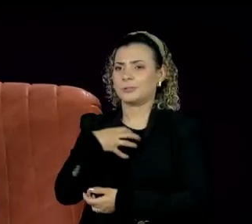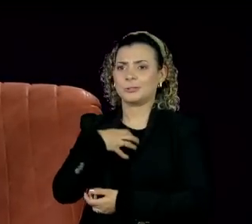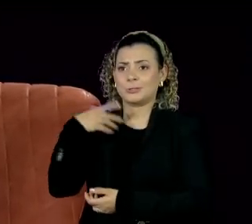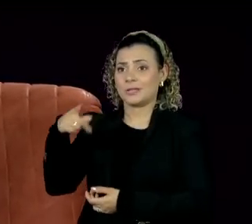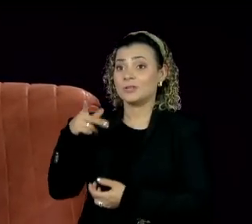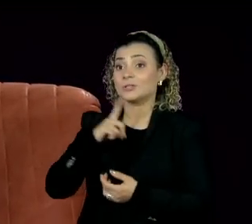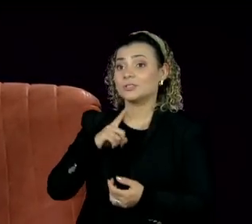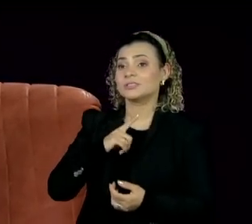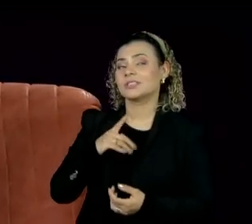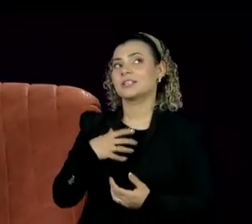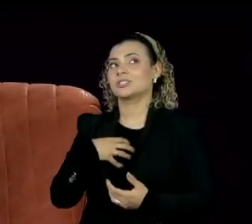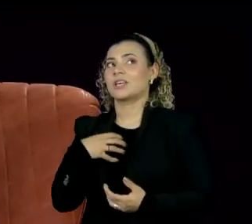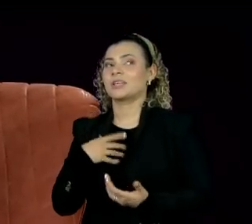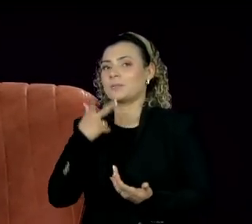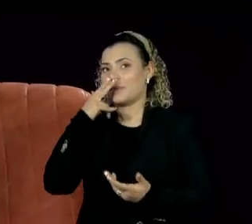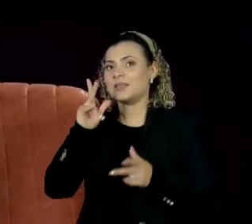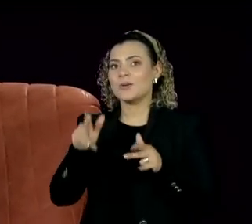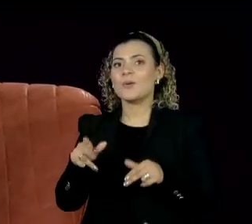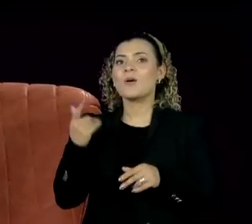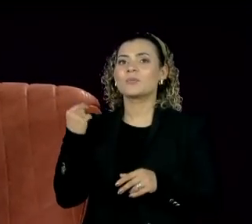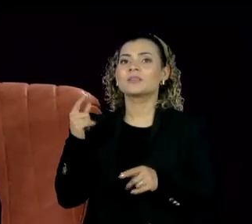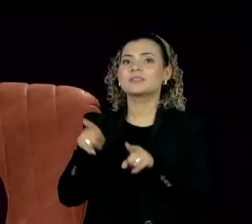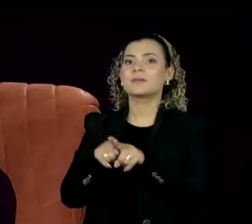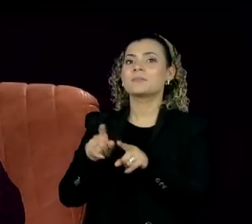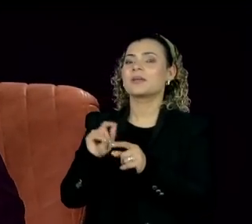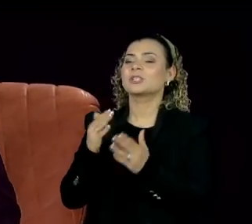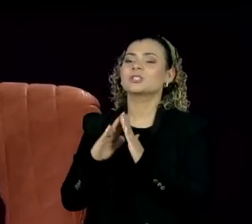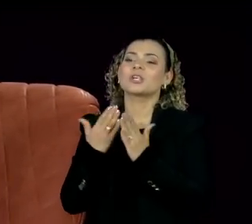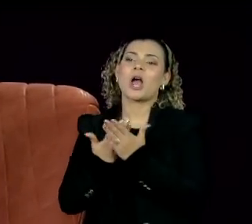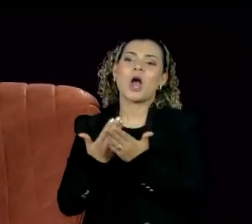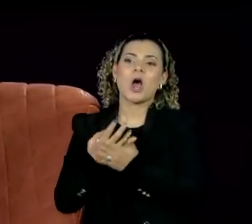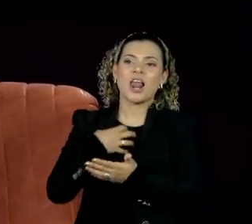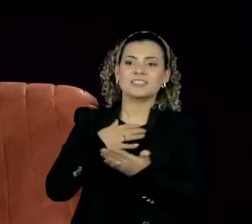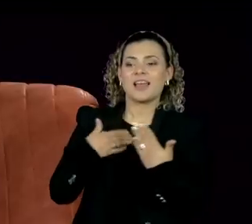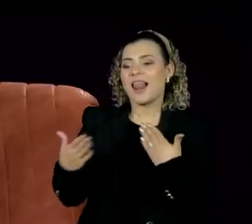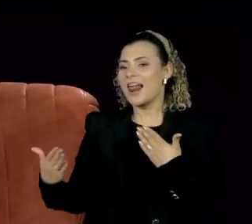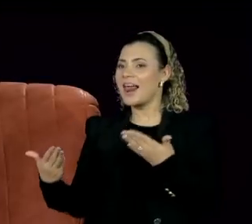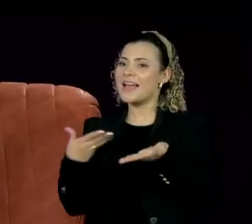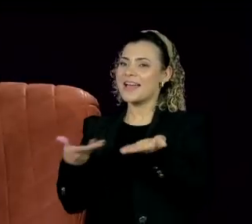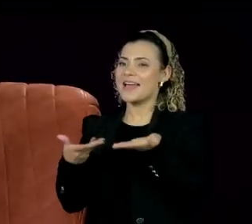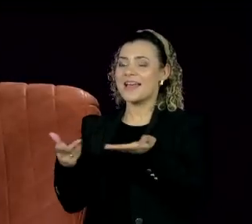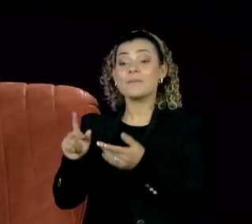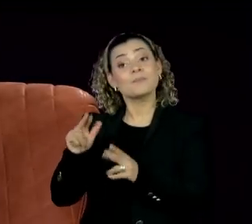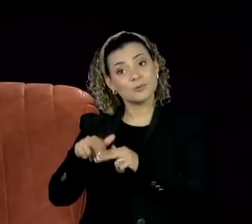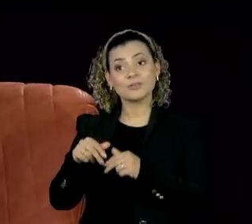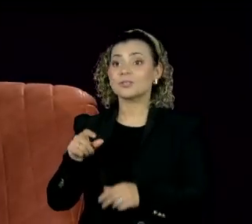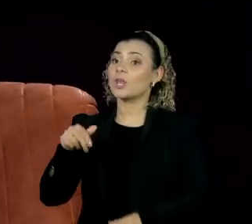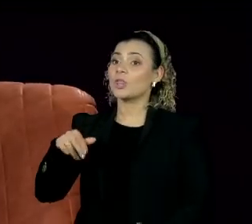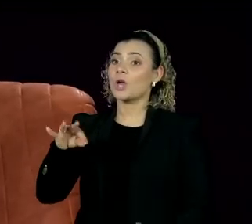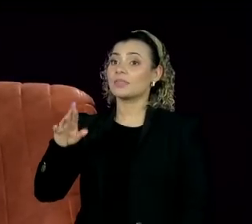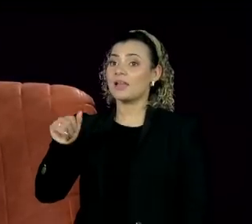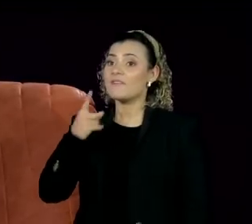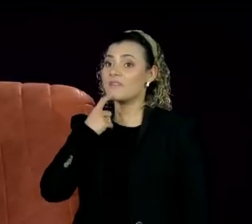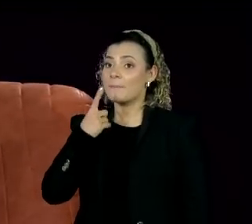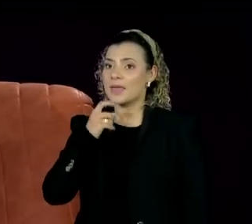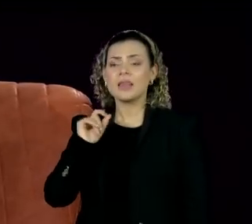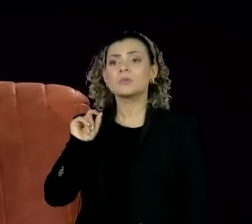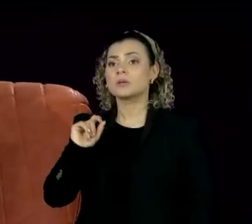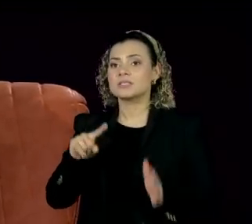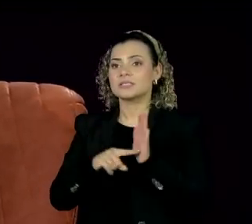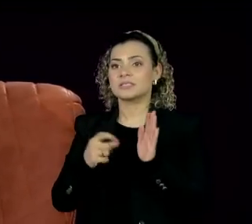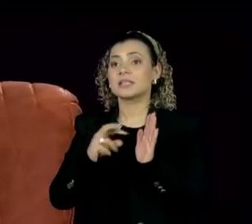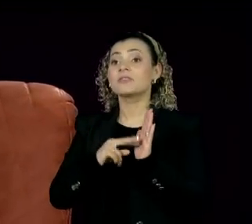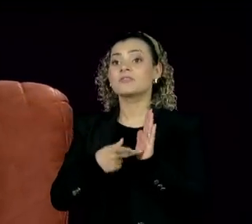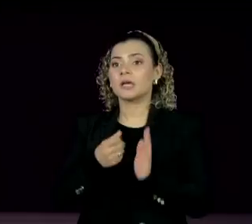essa onda já desde aquela época dos Miquinhos Amestrados, né? De escola, não sei o quê. Então, Nota Vermelha era bem nessa praia.